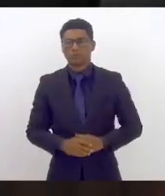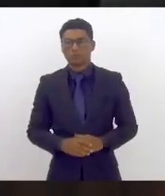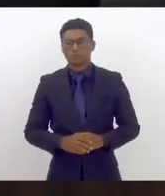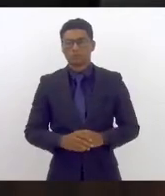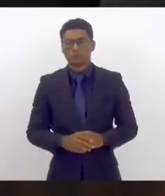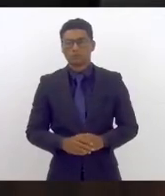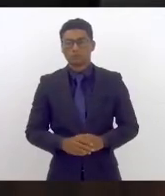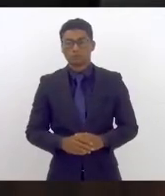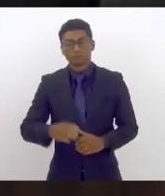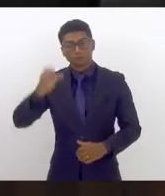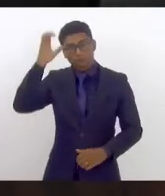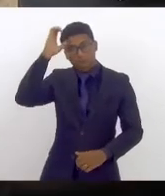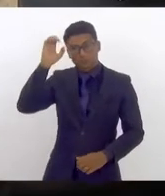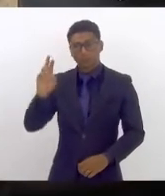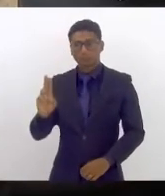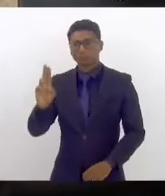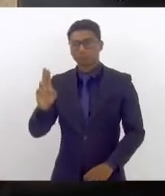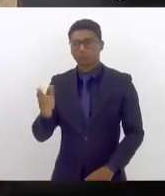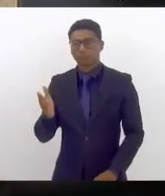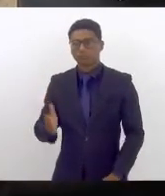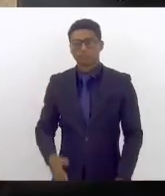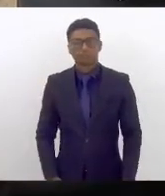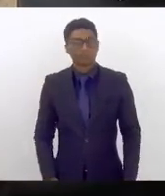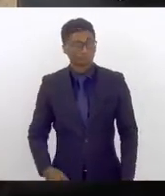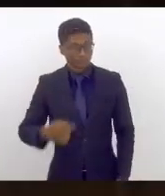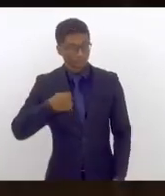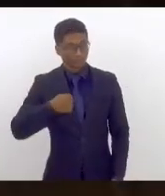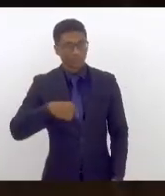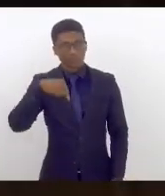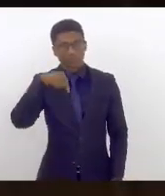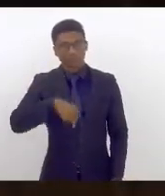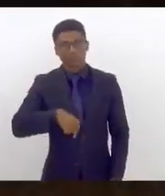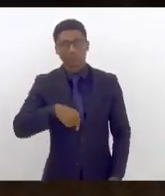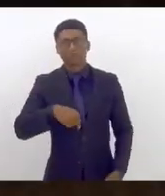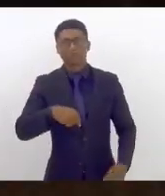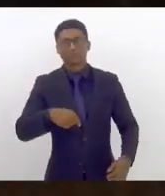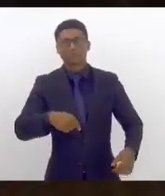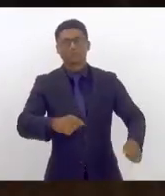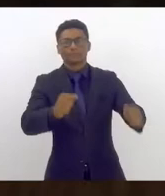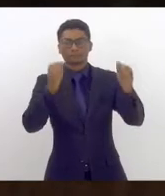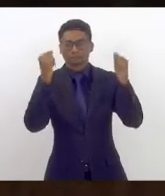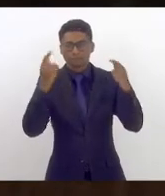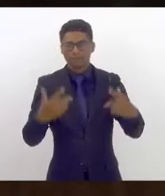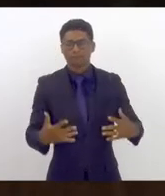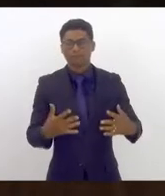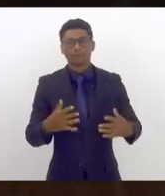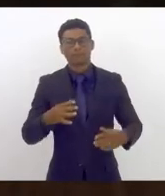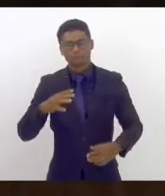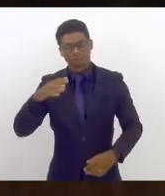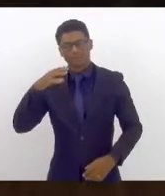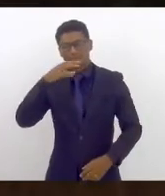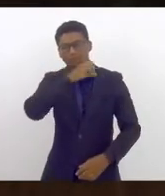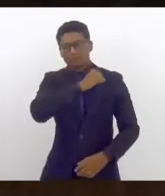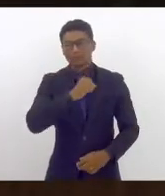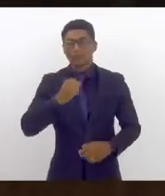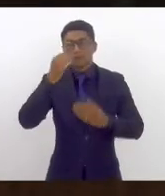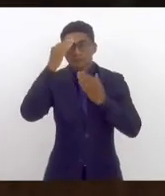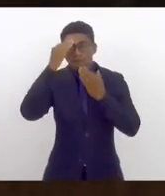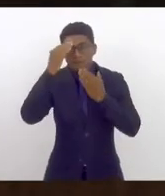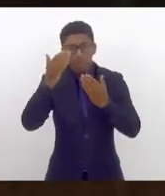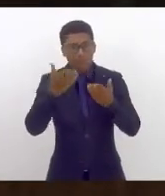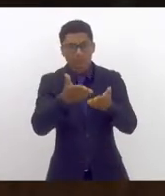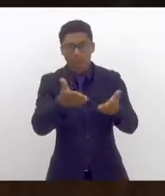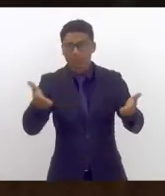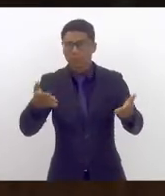cada tia Ju vou discutir daqui de baixo mesmo muito brevemente e aqui eu quero agradecer aos